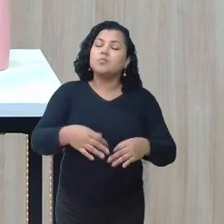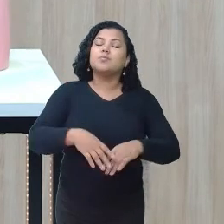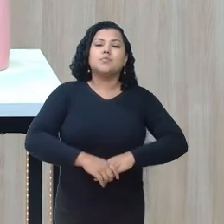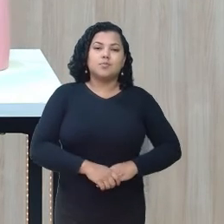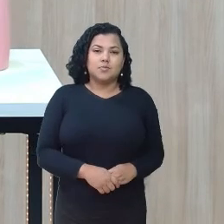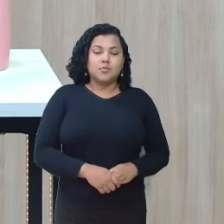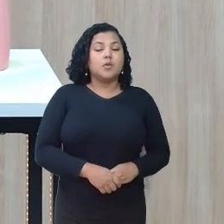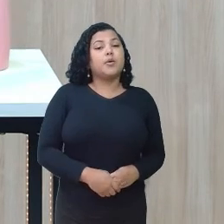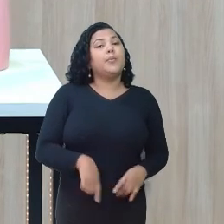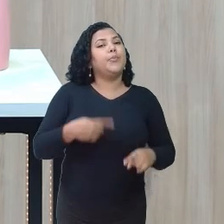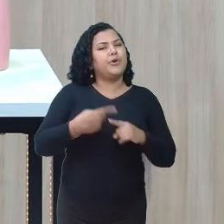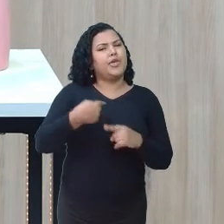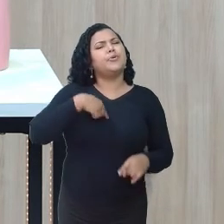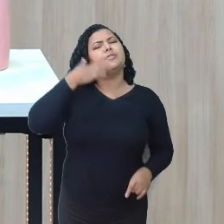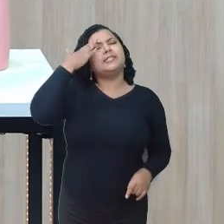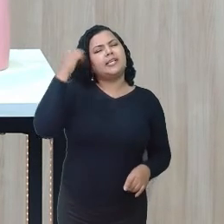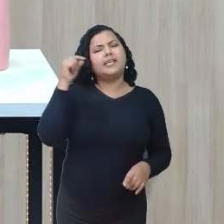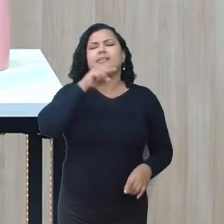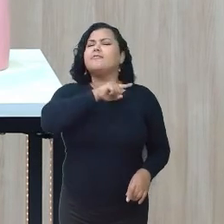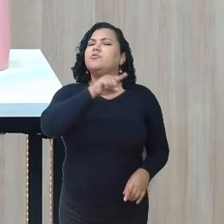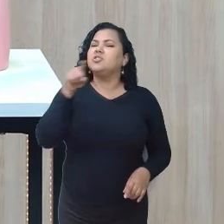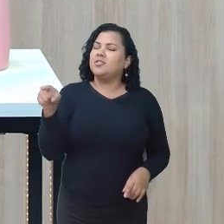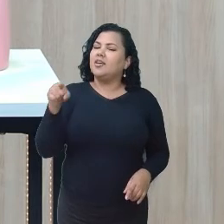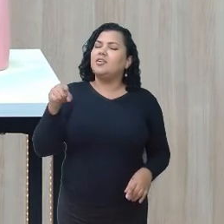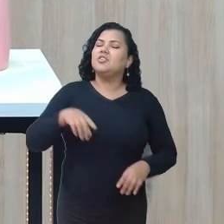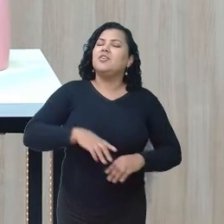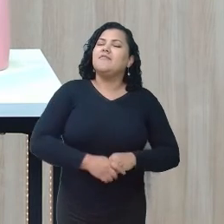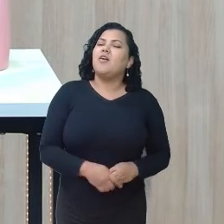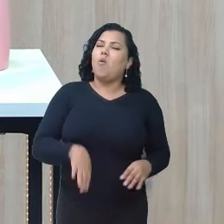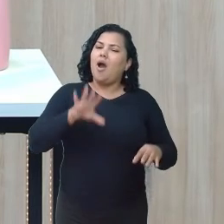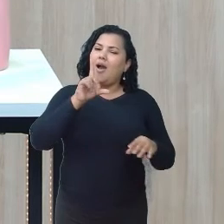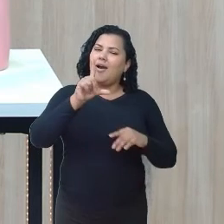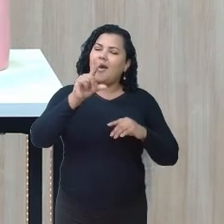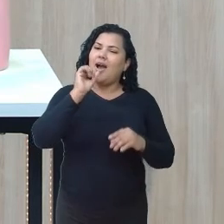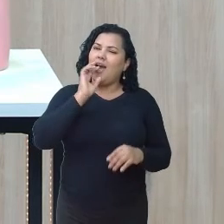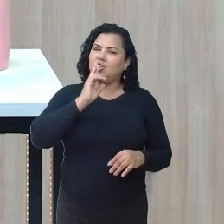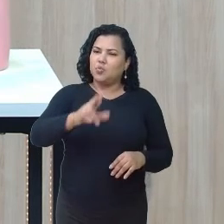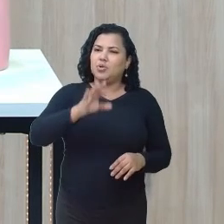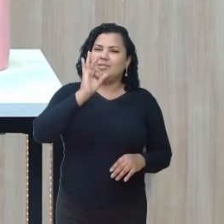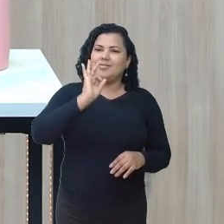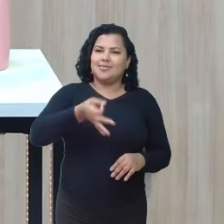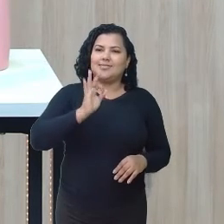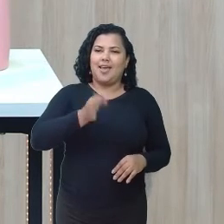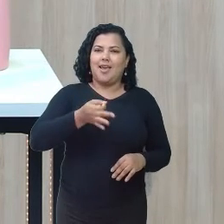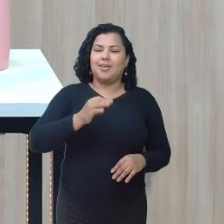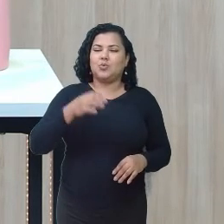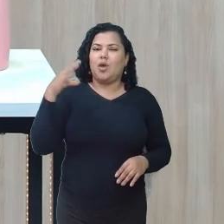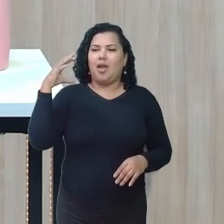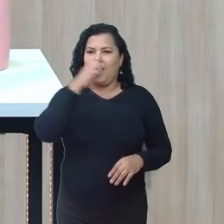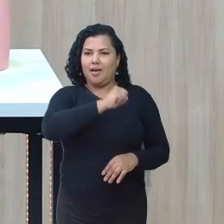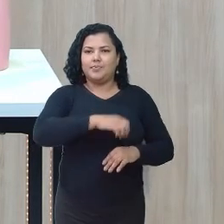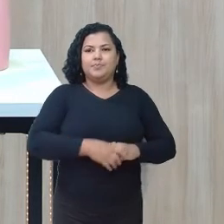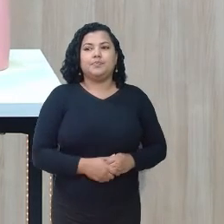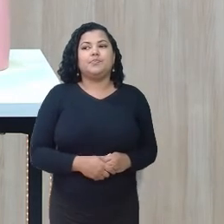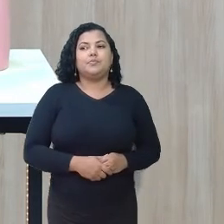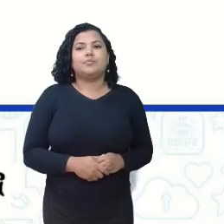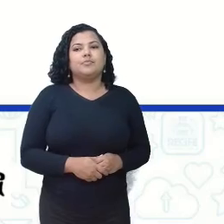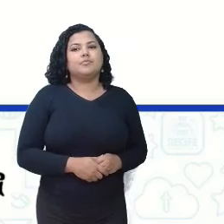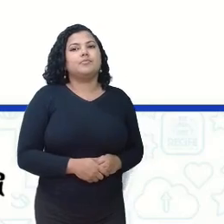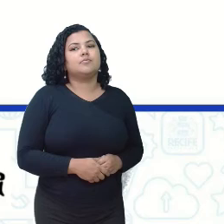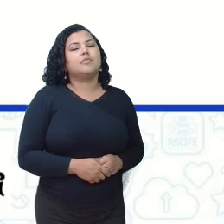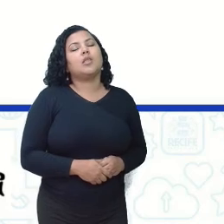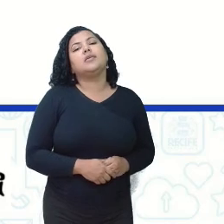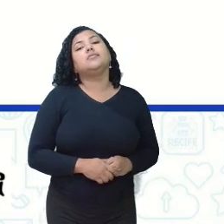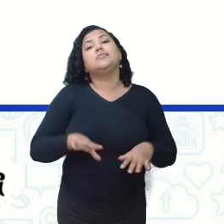atenção, porque eu sei que vocês vão acertar essas questões rapidinho. Um